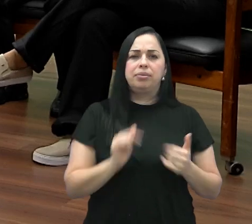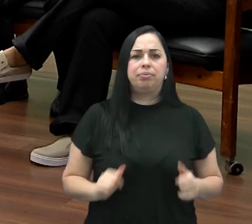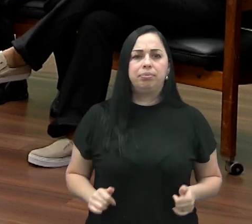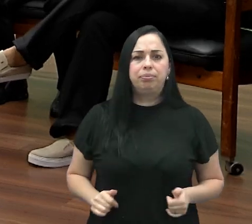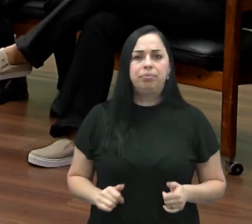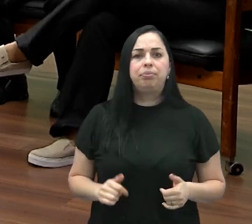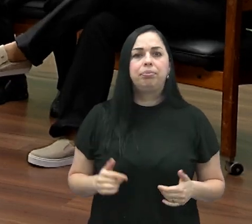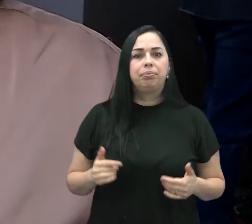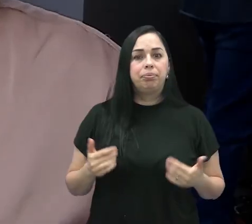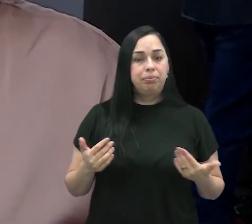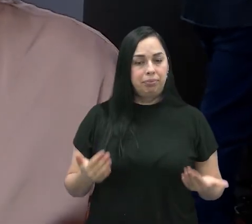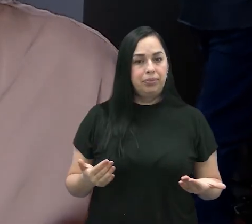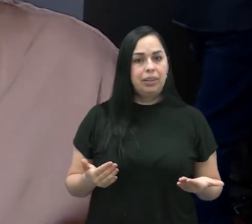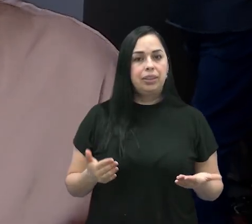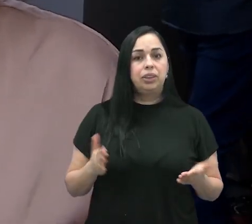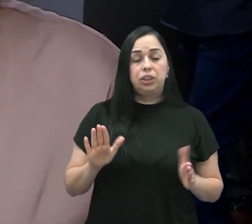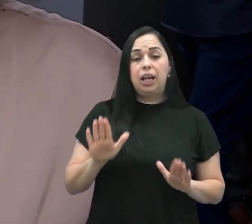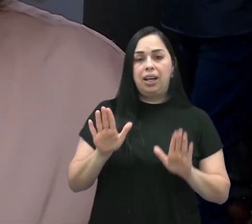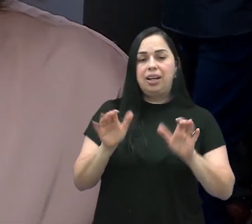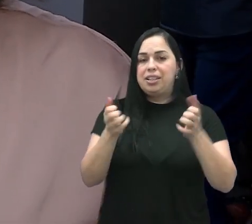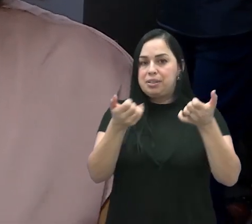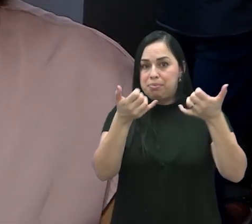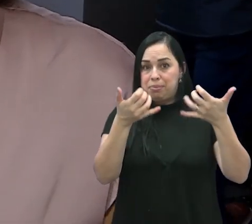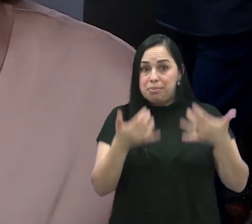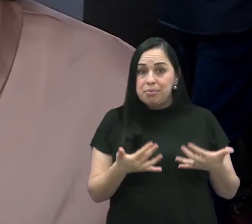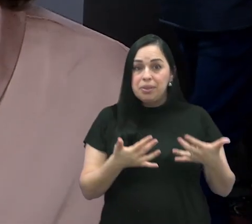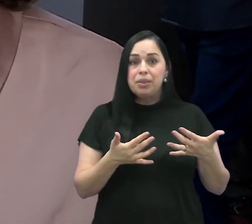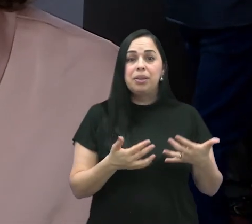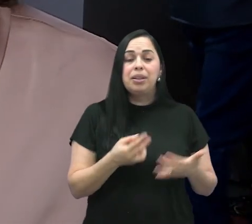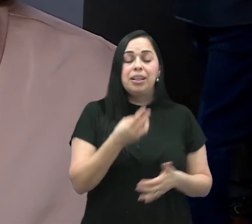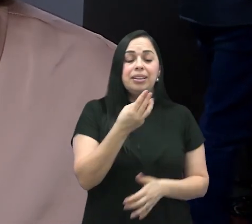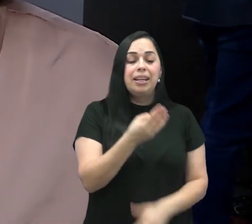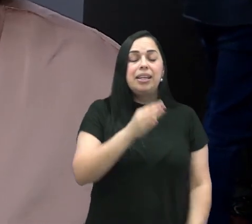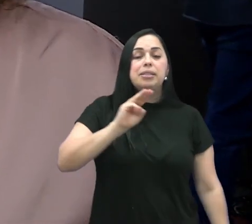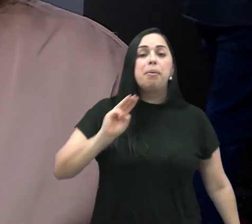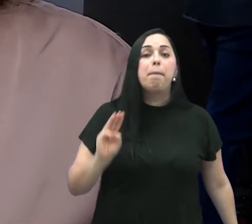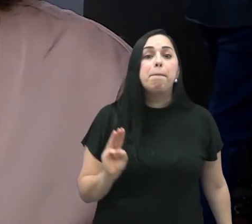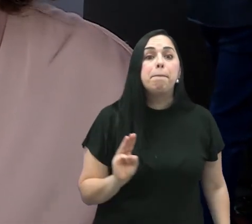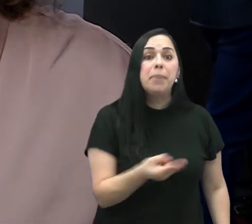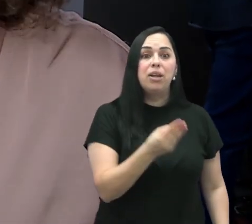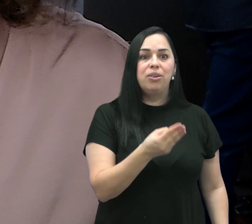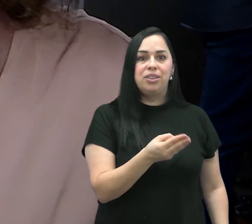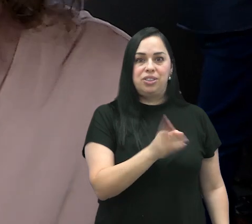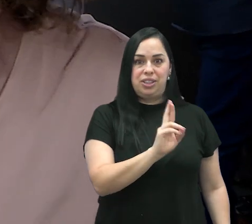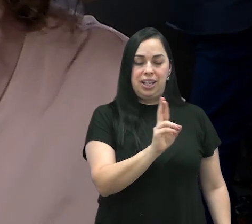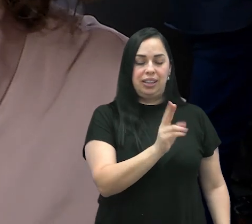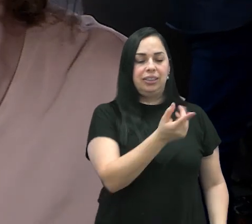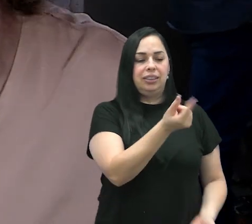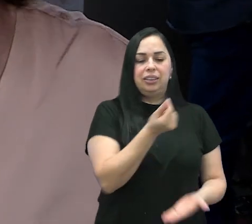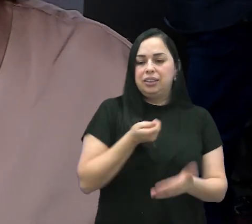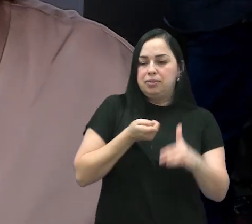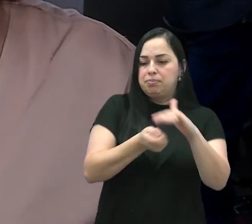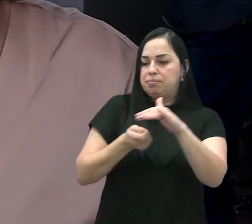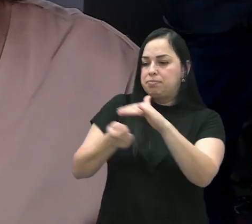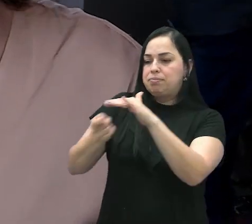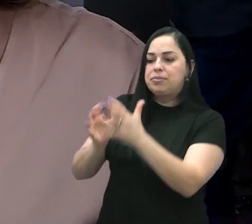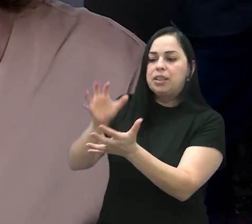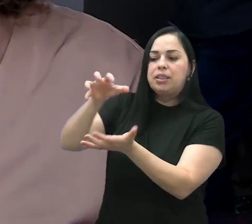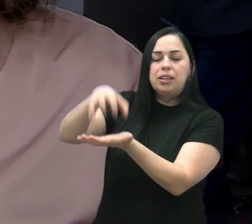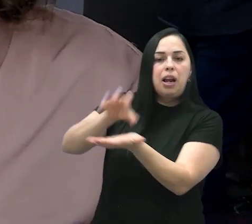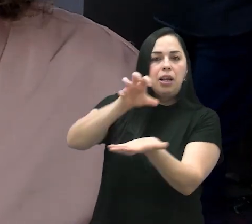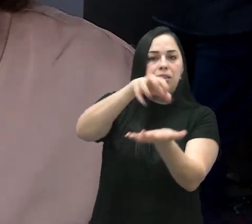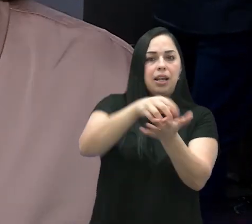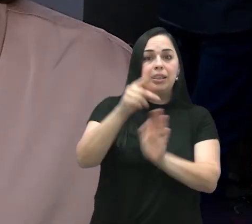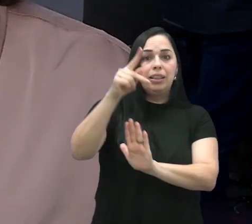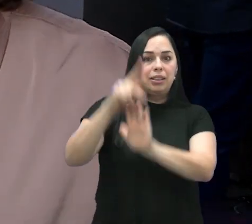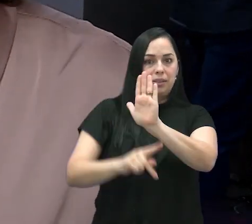com o Imposto Solidário. A gente teve aqui um relato de que 3 milhões financiaram 12 grandes projetos na cidade e com